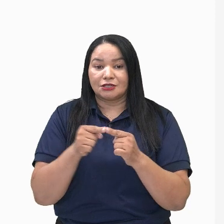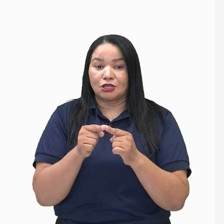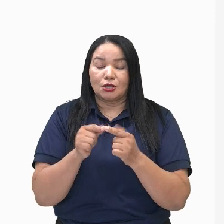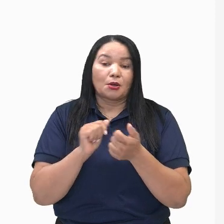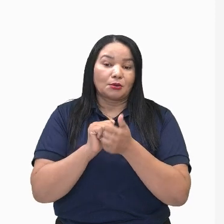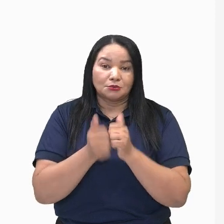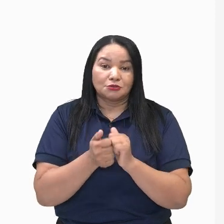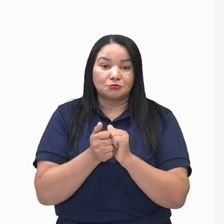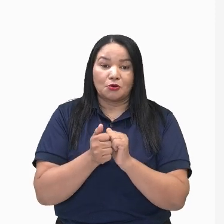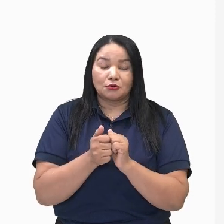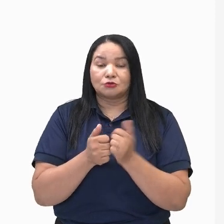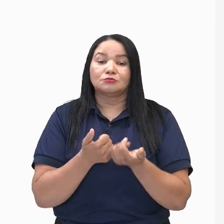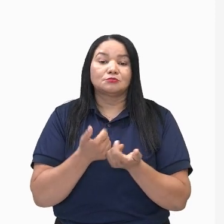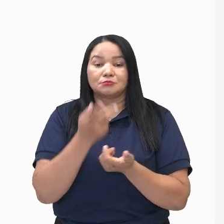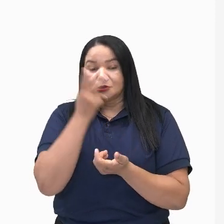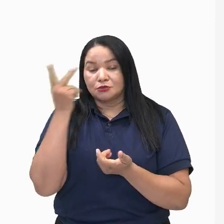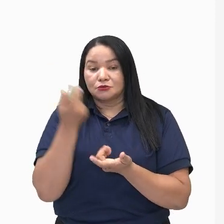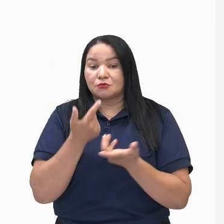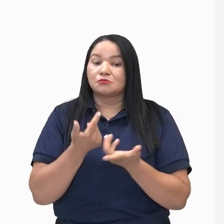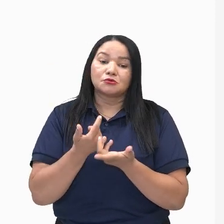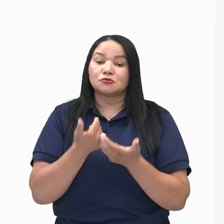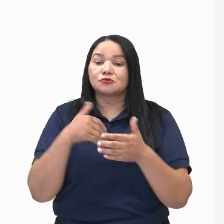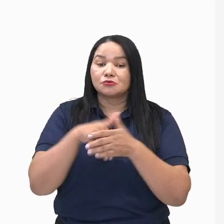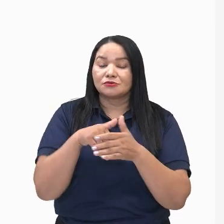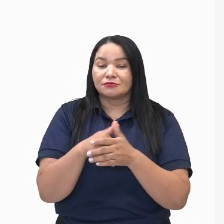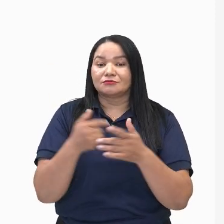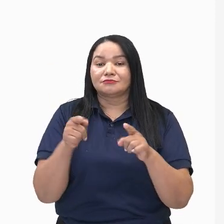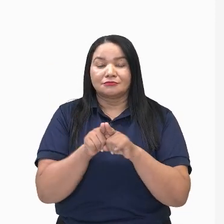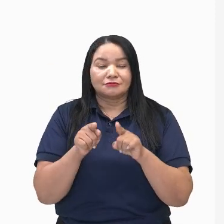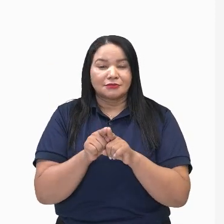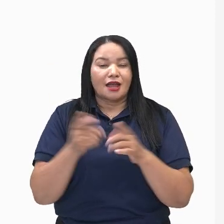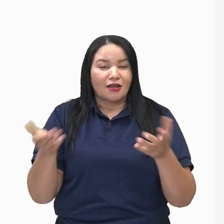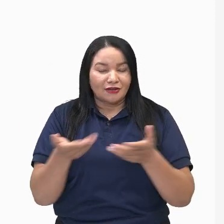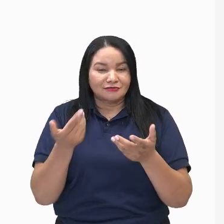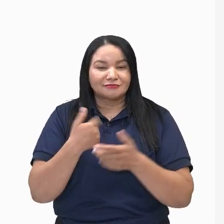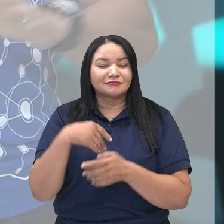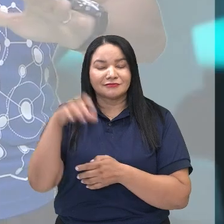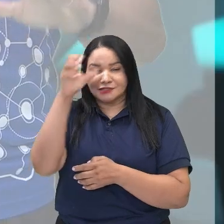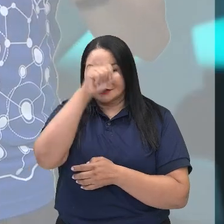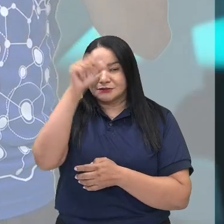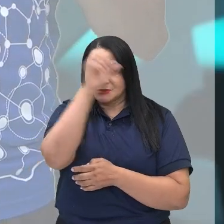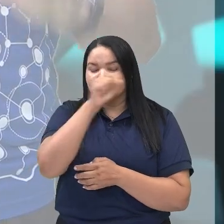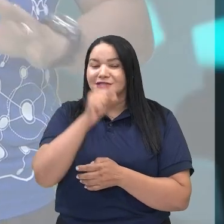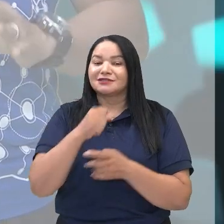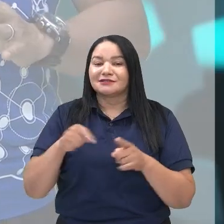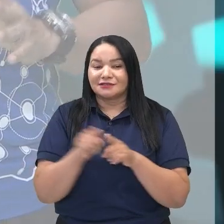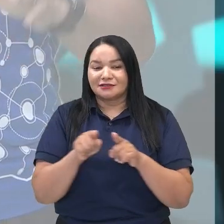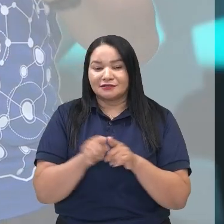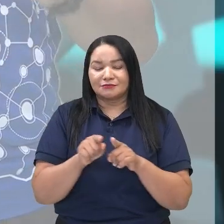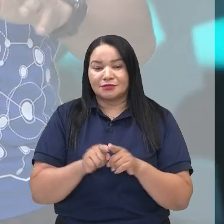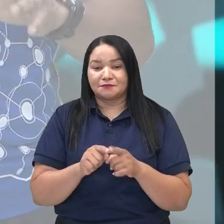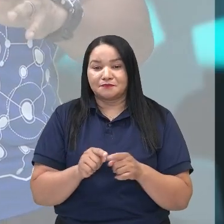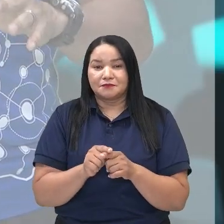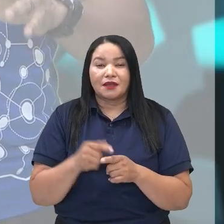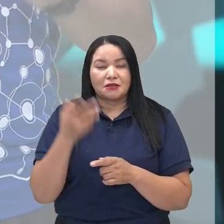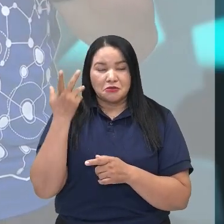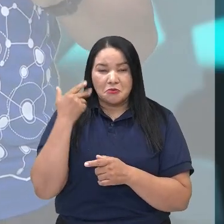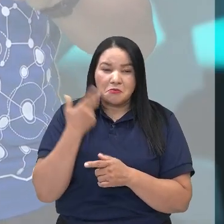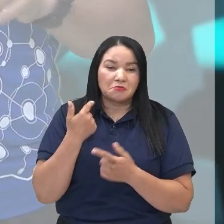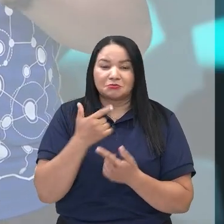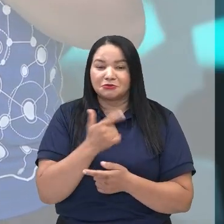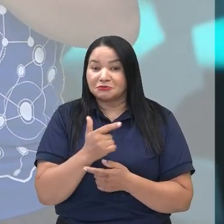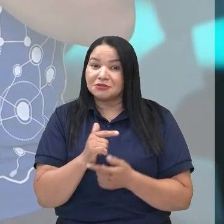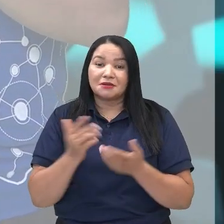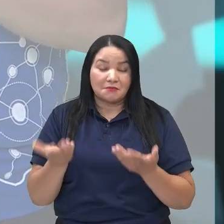amplamente jogada, discutida, tanto que nós estamos aprendendo sobre ela. Embora não seja muito comum ao nosso cotidiano,